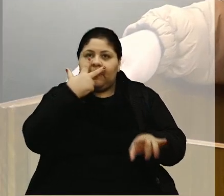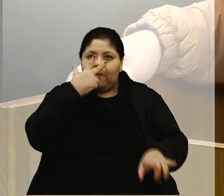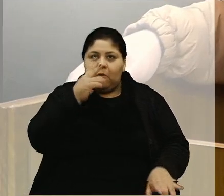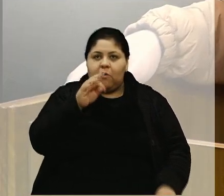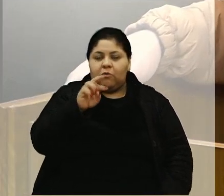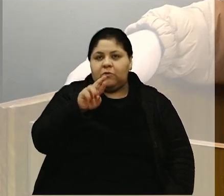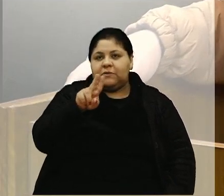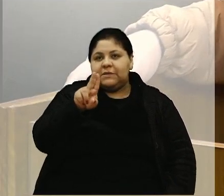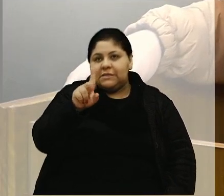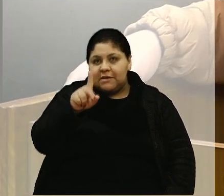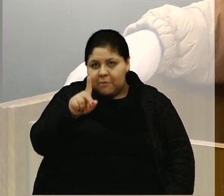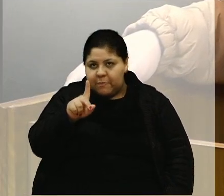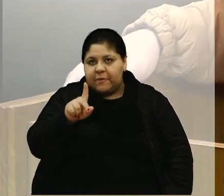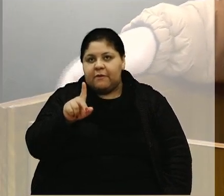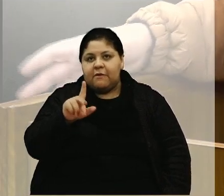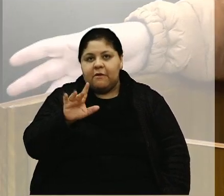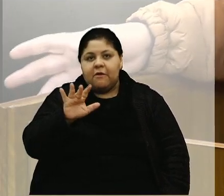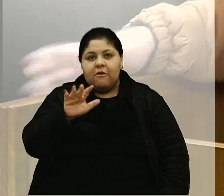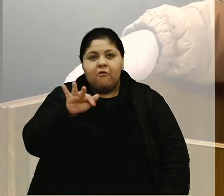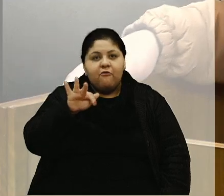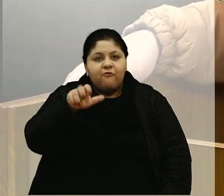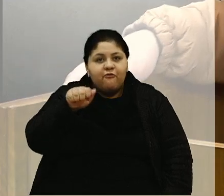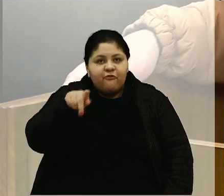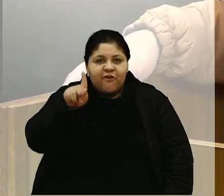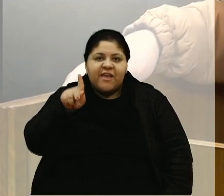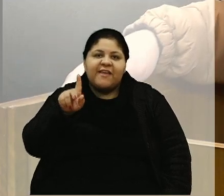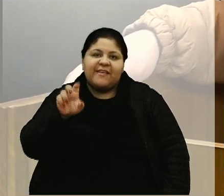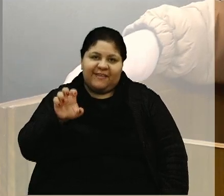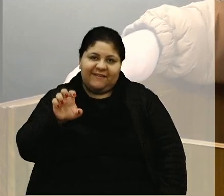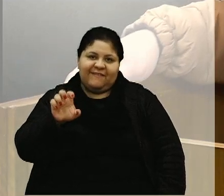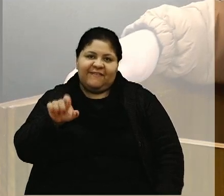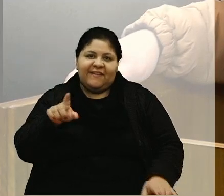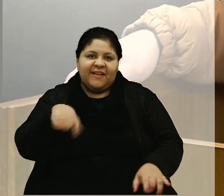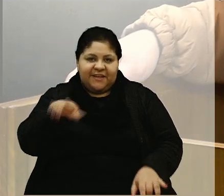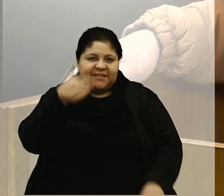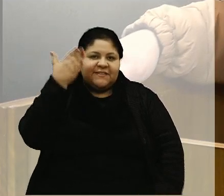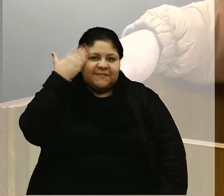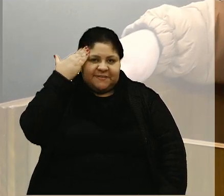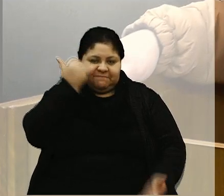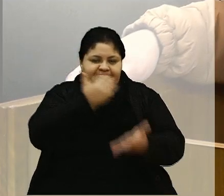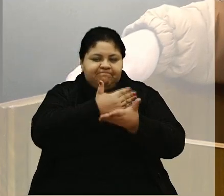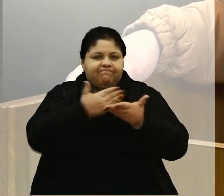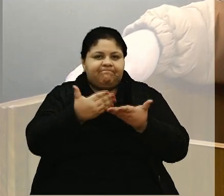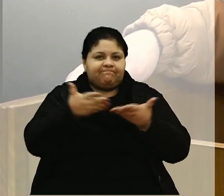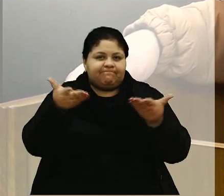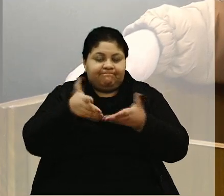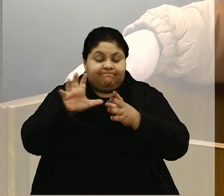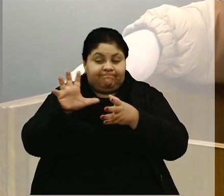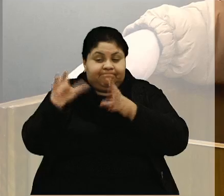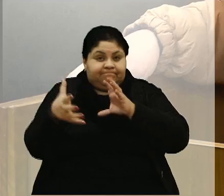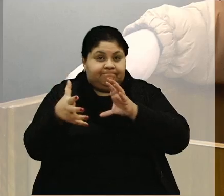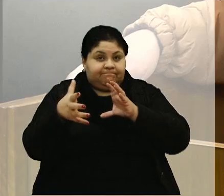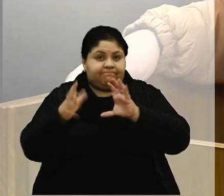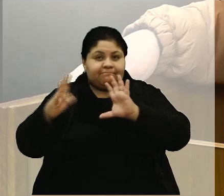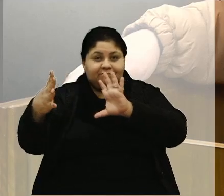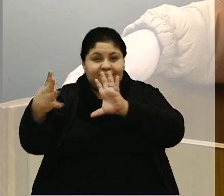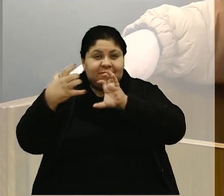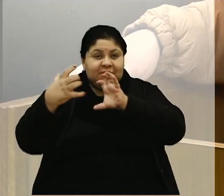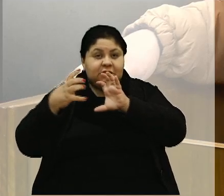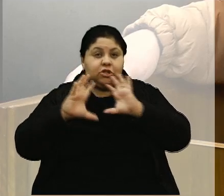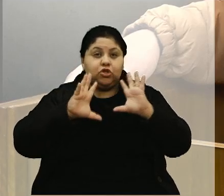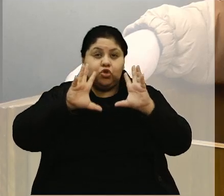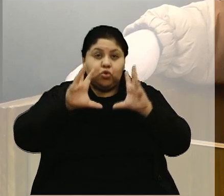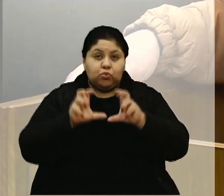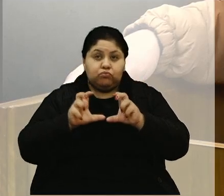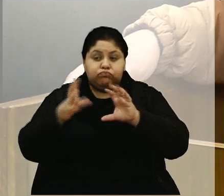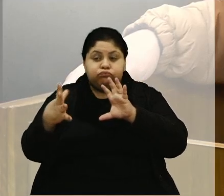foi fake. E a gente sabe de onde isso vem. Então, fica aqui meu repúdio a todas as